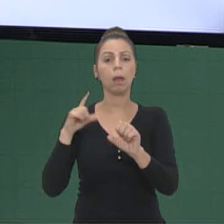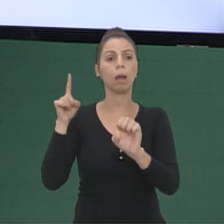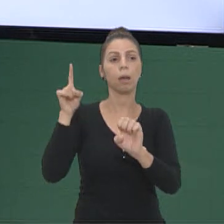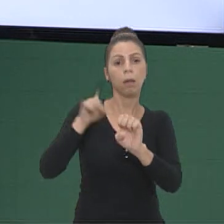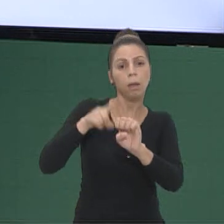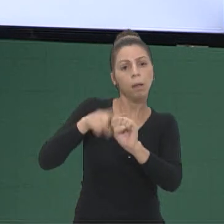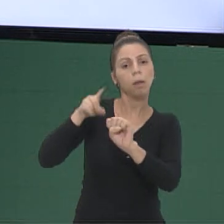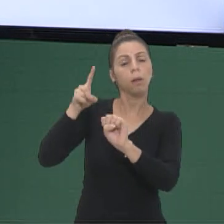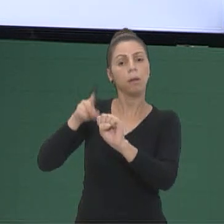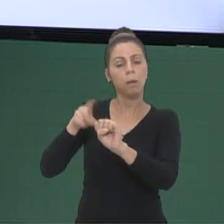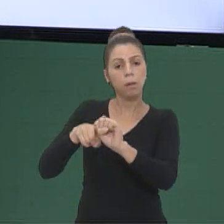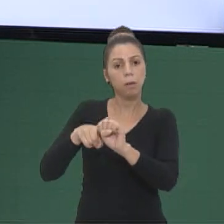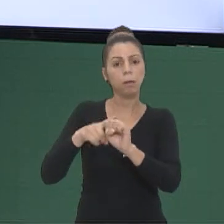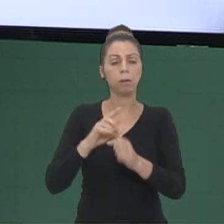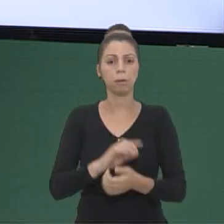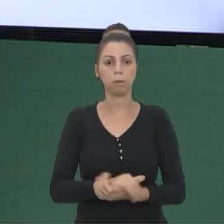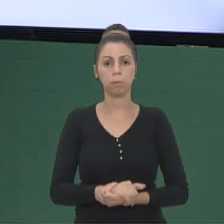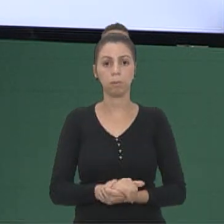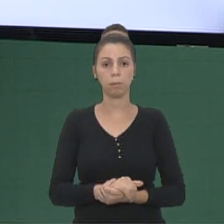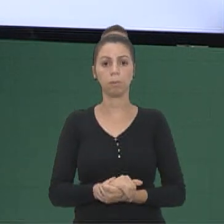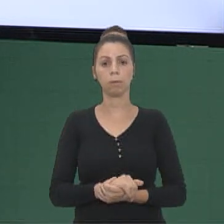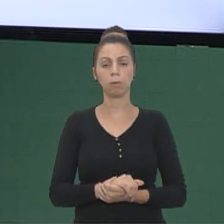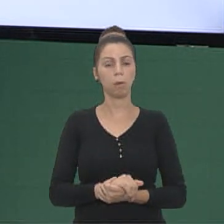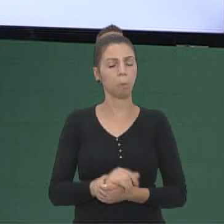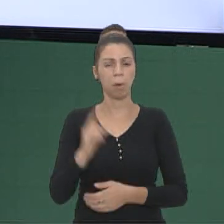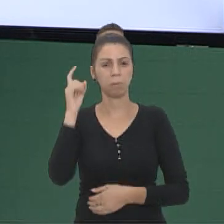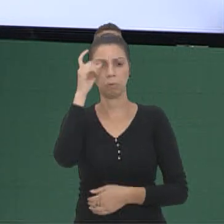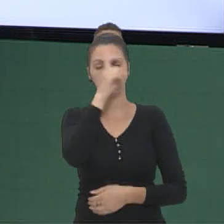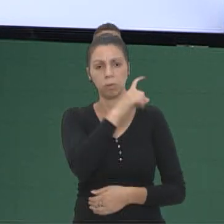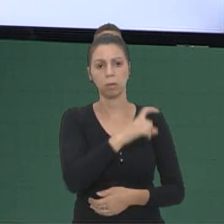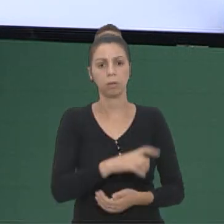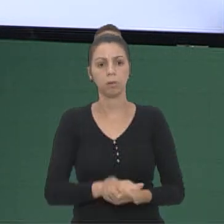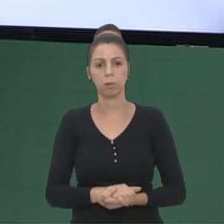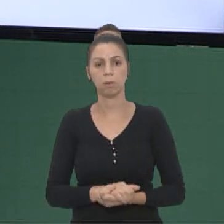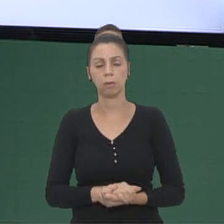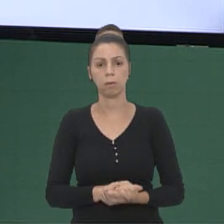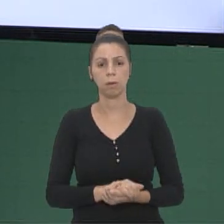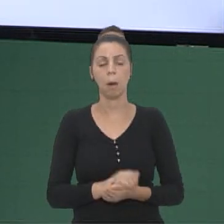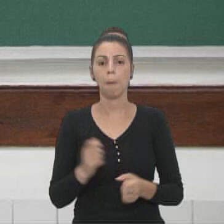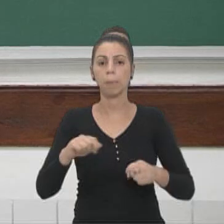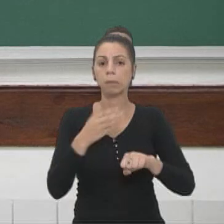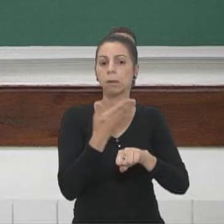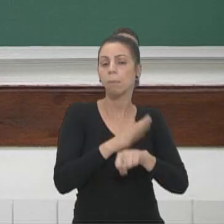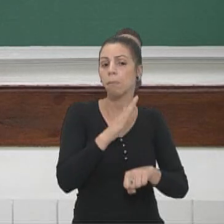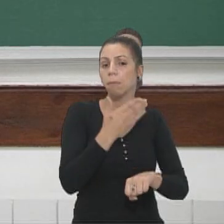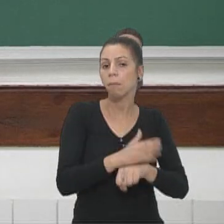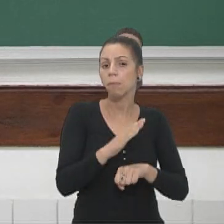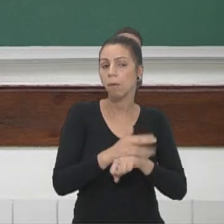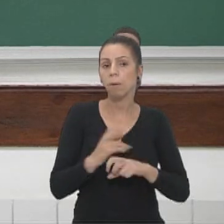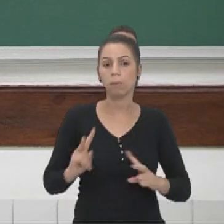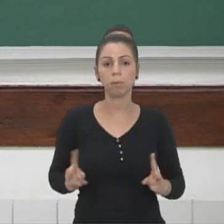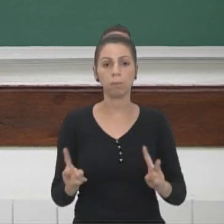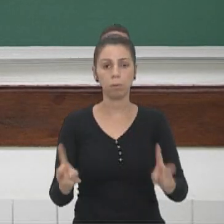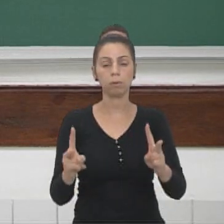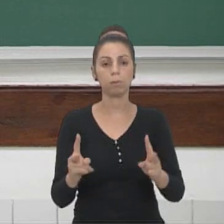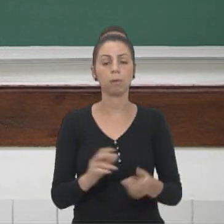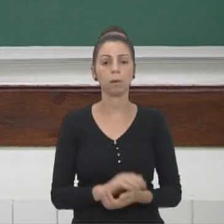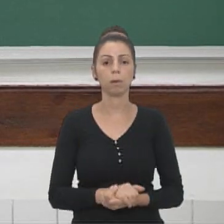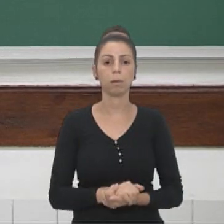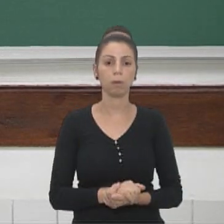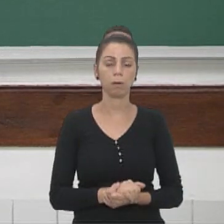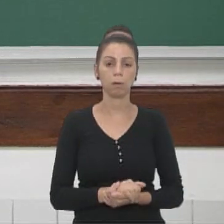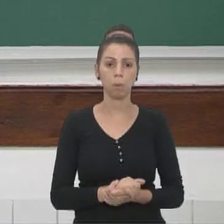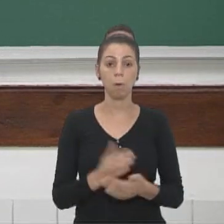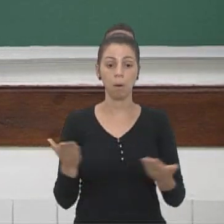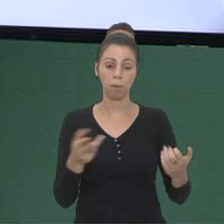graficamente identificando a sílaba tônica, certo? Não é muito difícil, não é? Devemos praticar. Vamos continuar aqui. Então, nós vimos